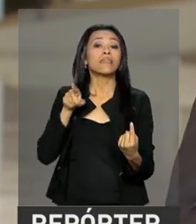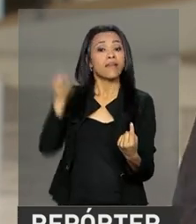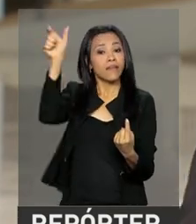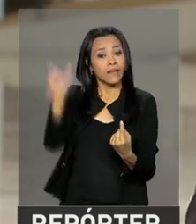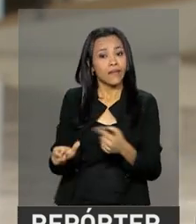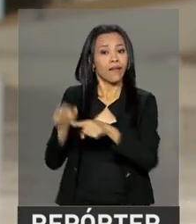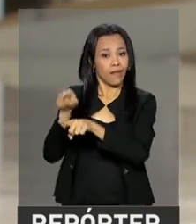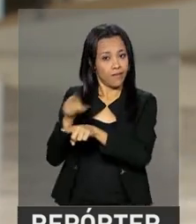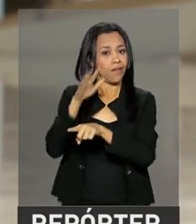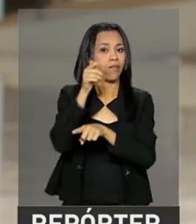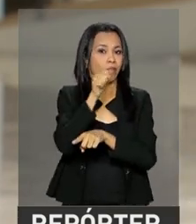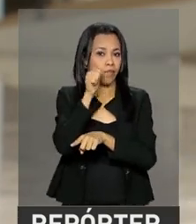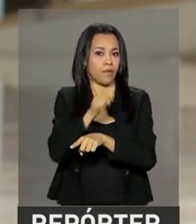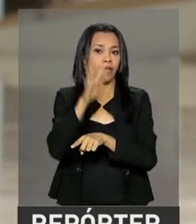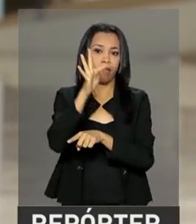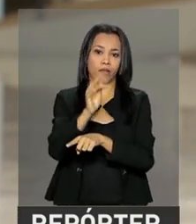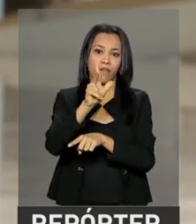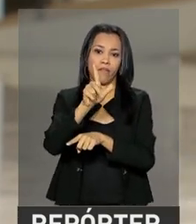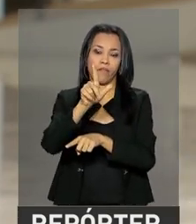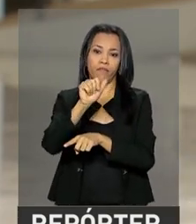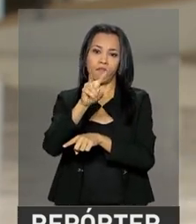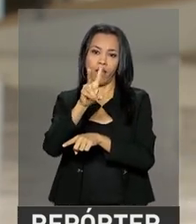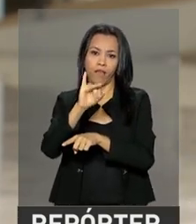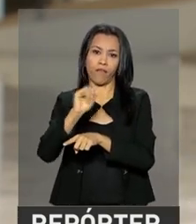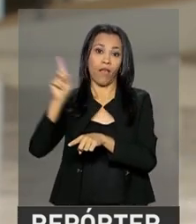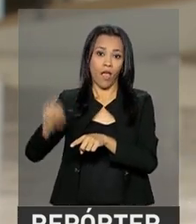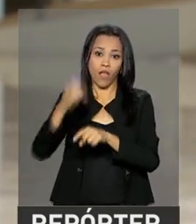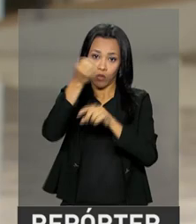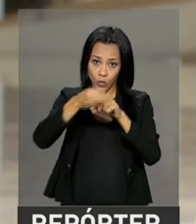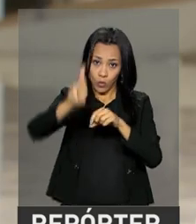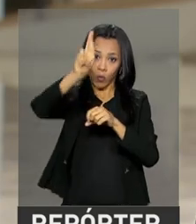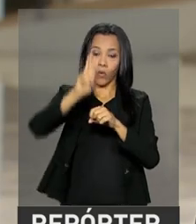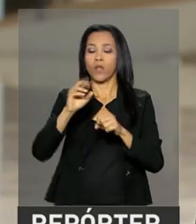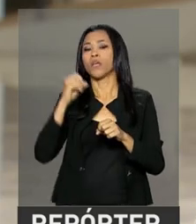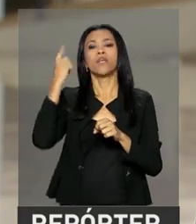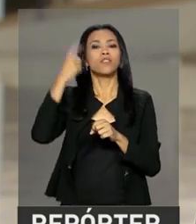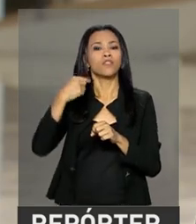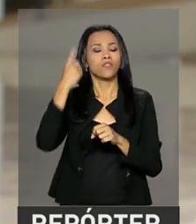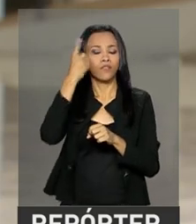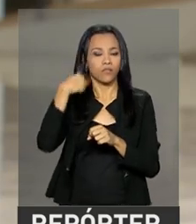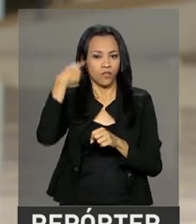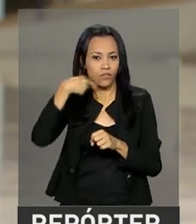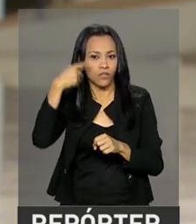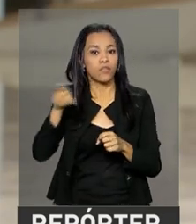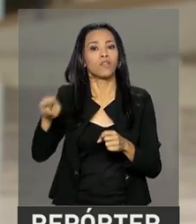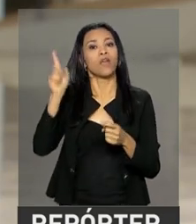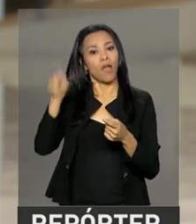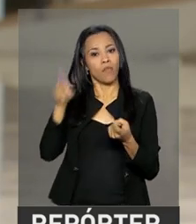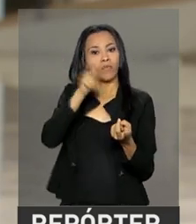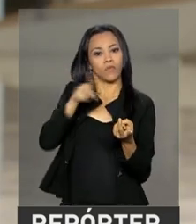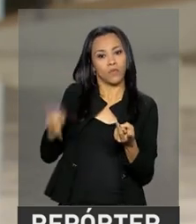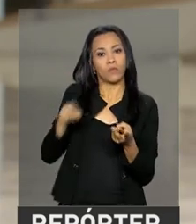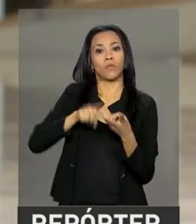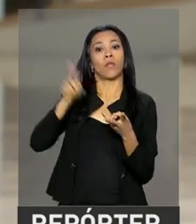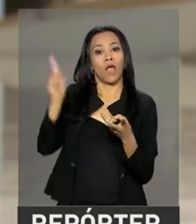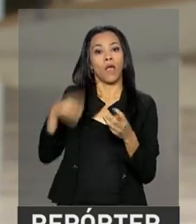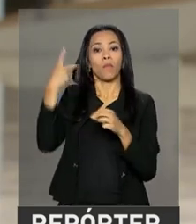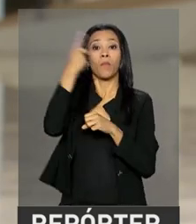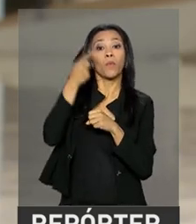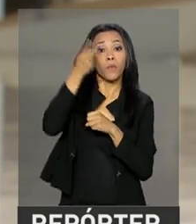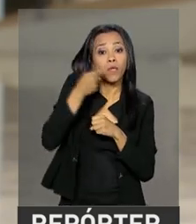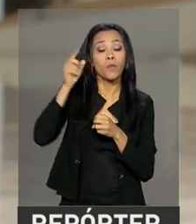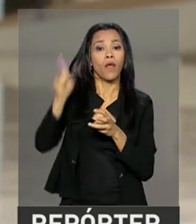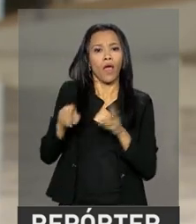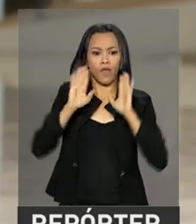Flávia pezan ela é Doutora em Direito Constitucional além de professora e procuradora especialista nessa